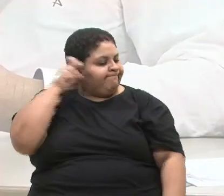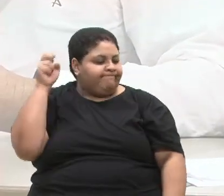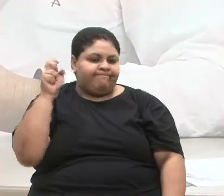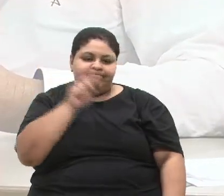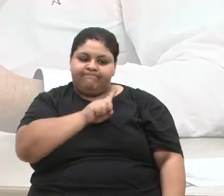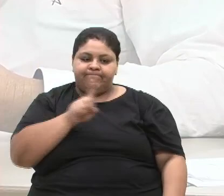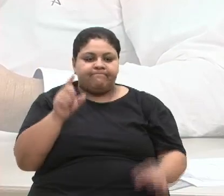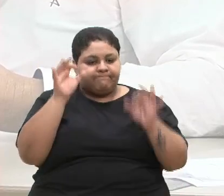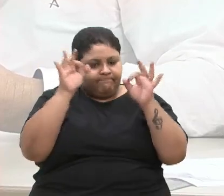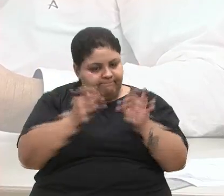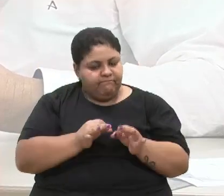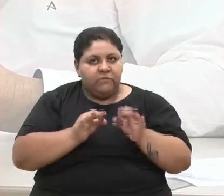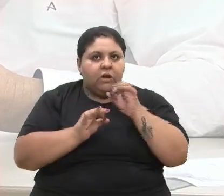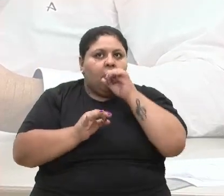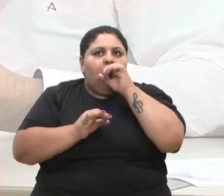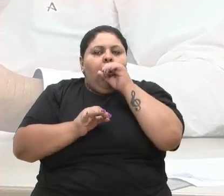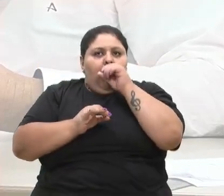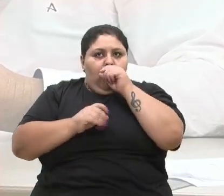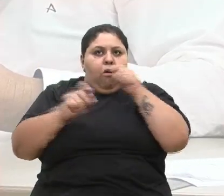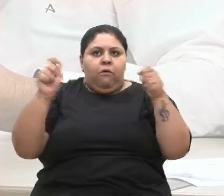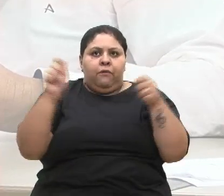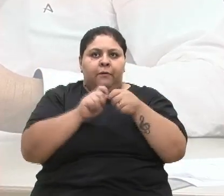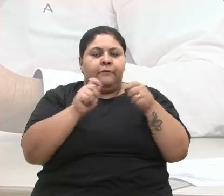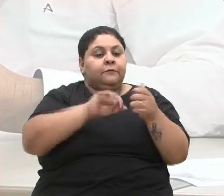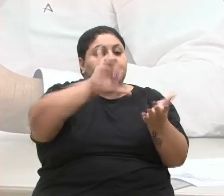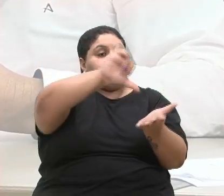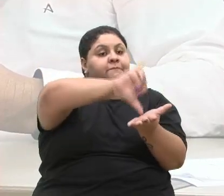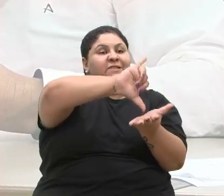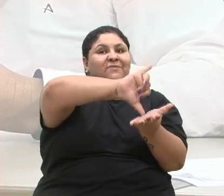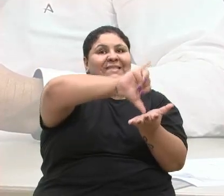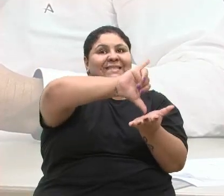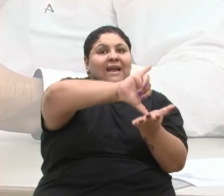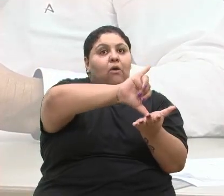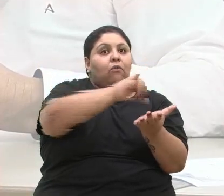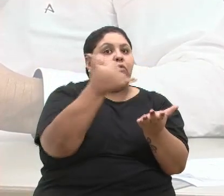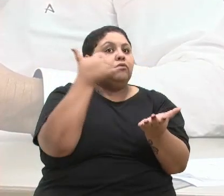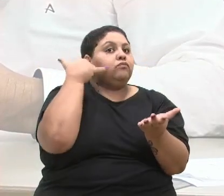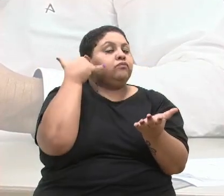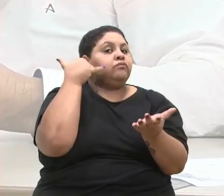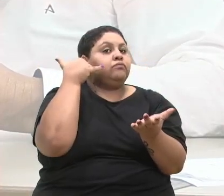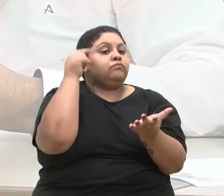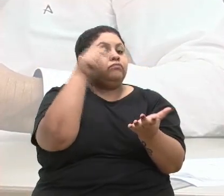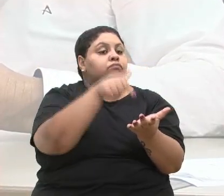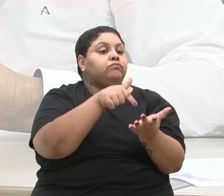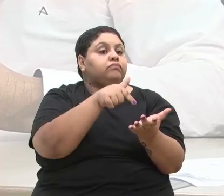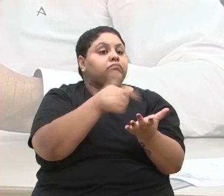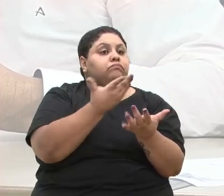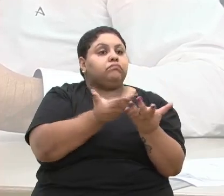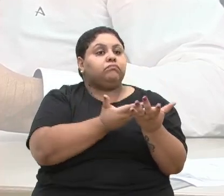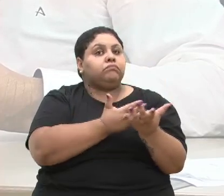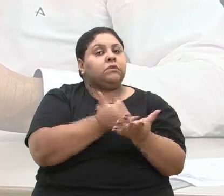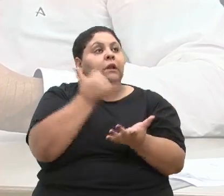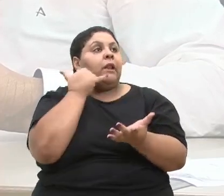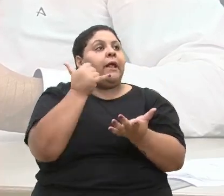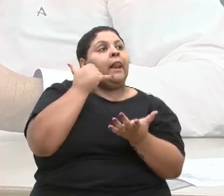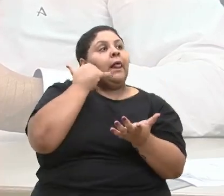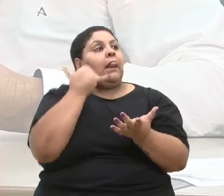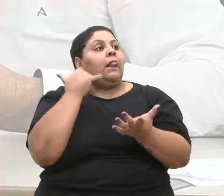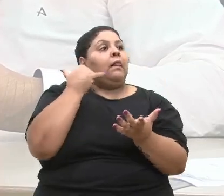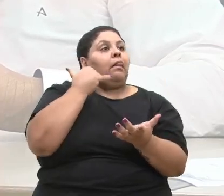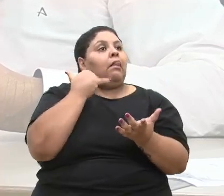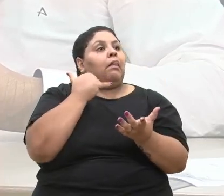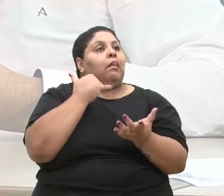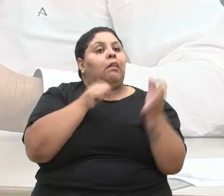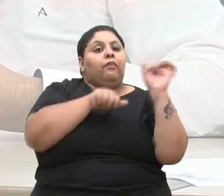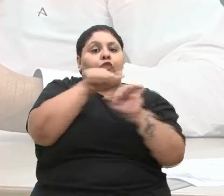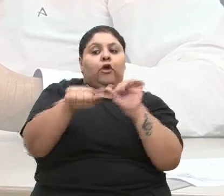funciona. Façam uma telecentral que nem o Alô Caxias, né? Porque isso daqui parece aqueles negócios que tu liga, te passa para um, para outro e tu